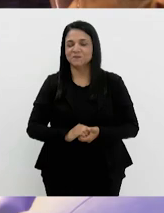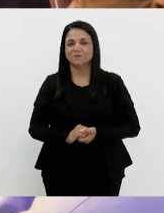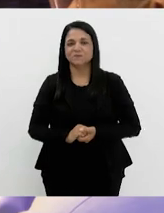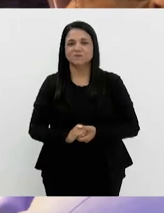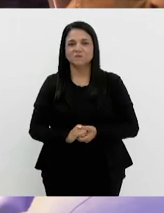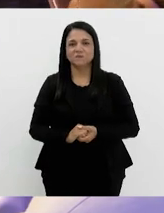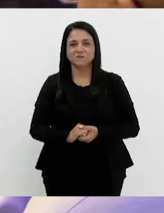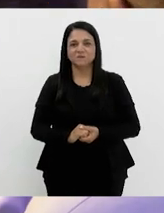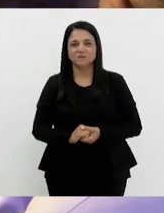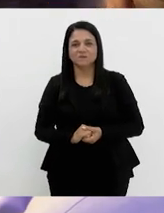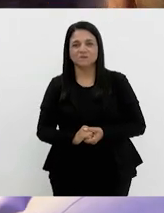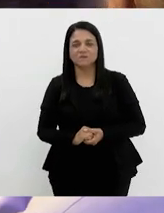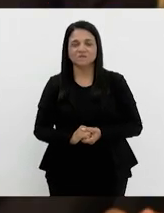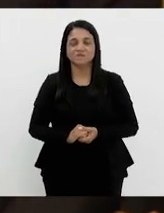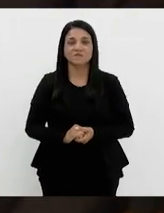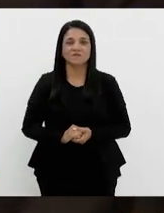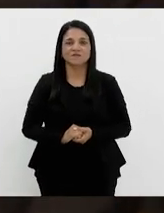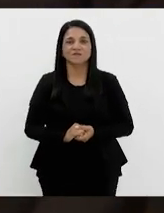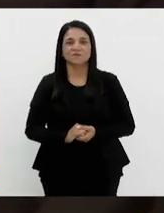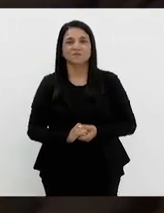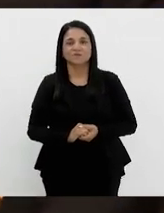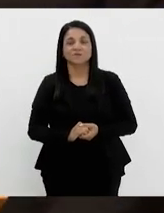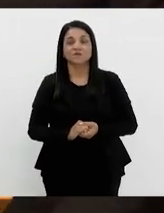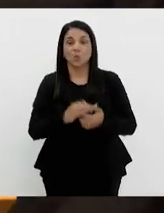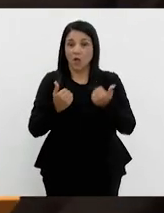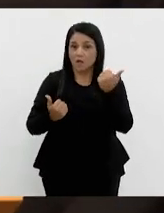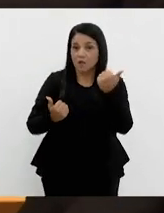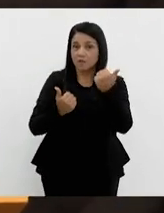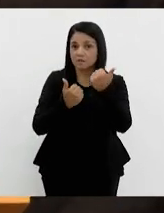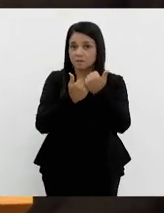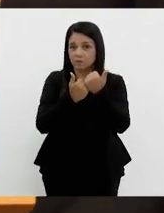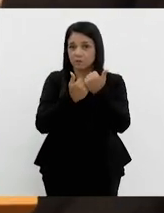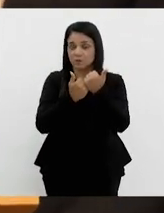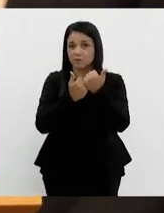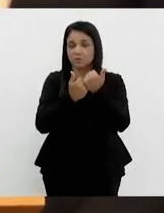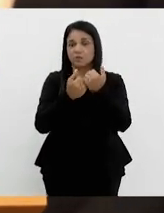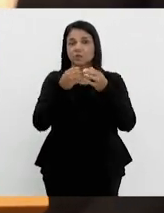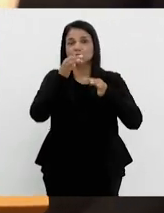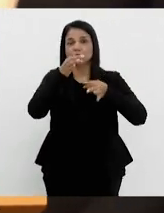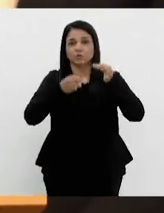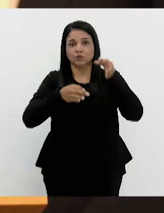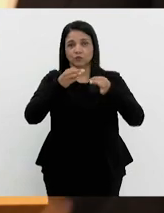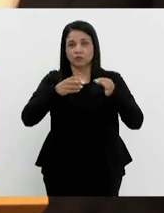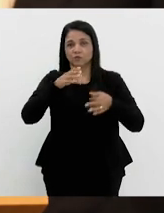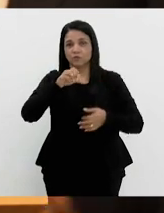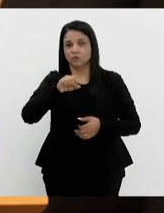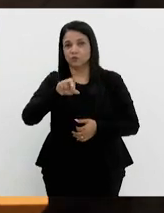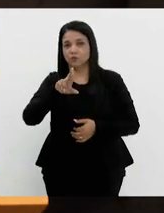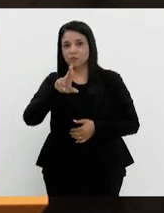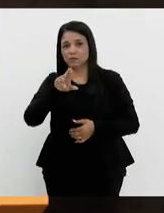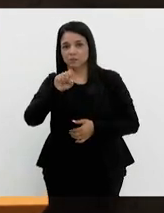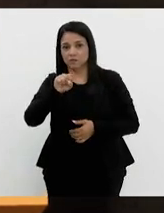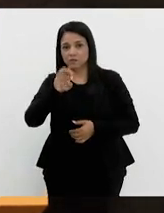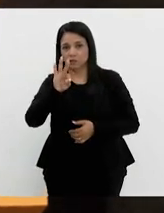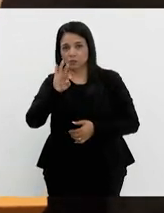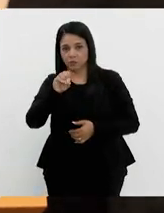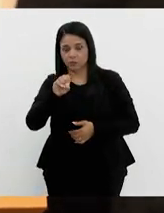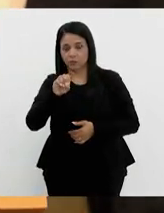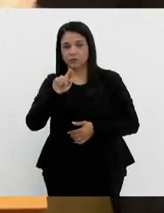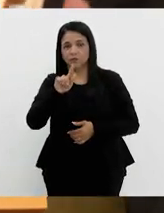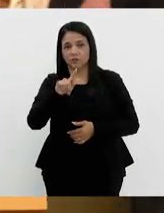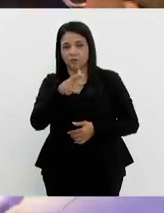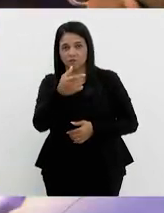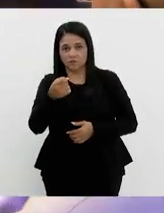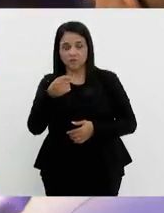vamos chamar agora por favor o assessor eh jurídico do comitê que G20 O nosso advogado amigo Fábio